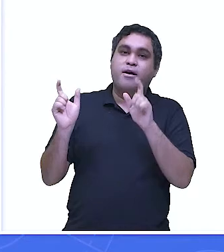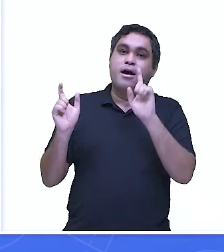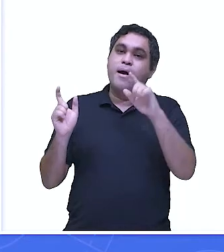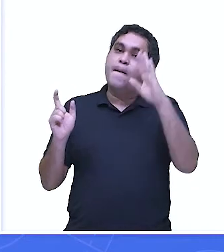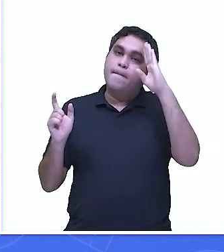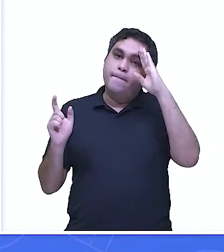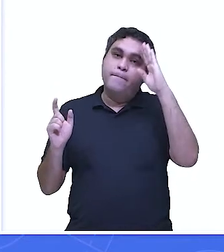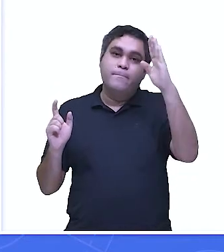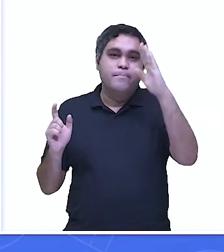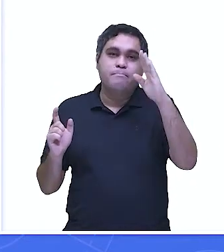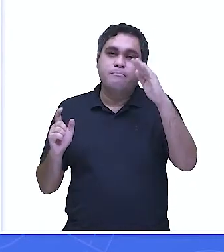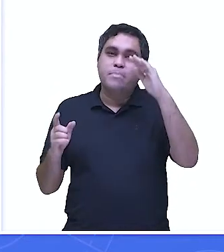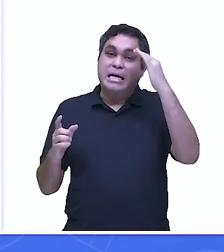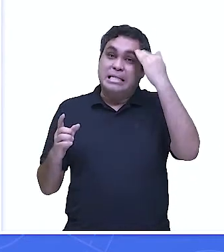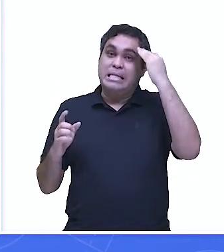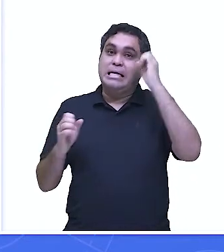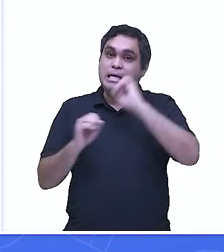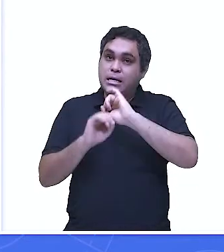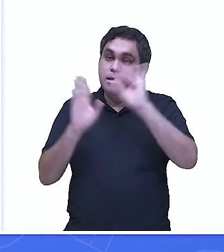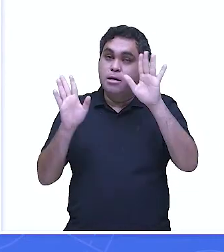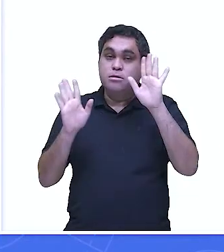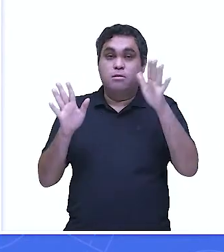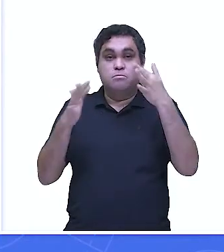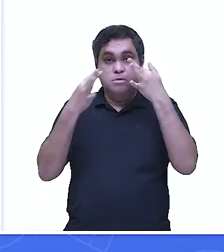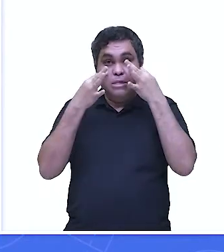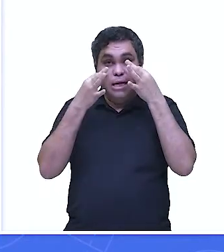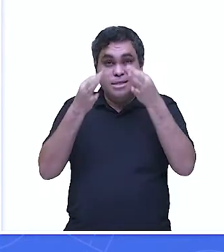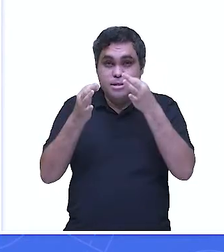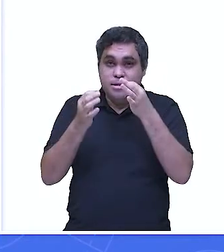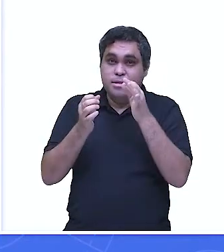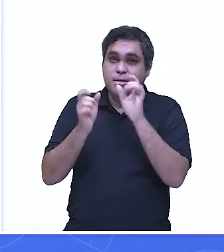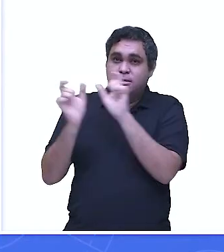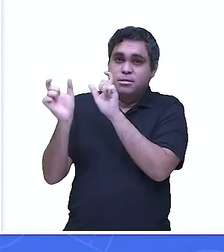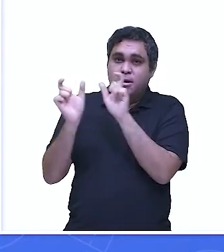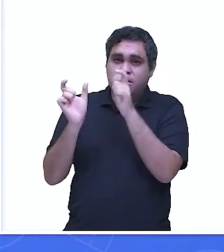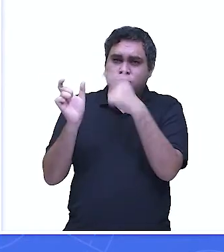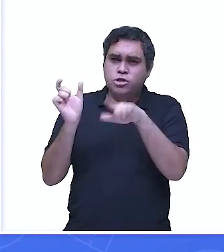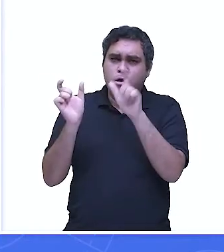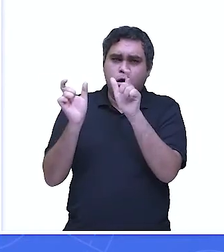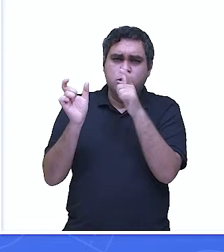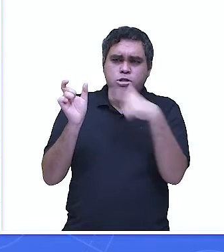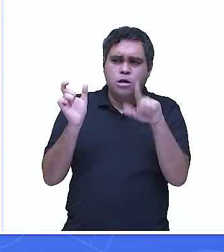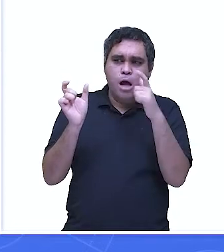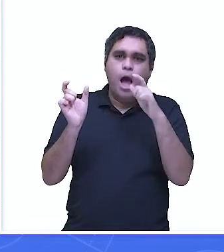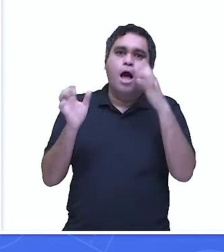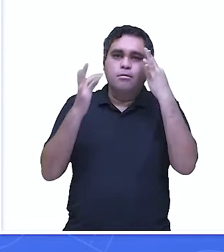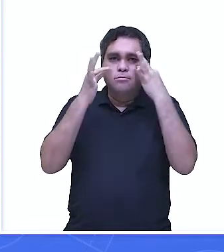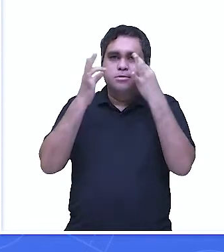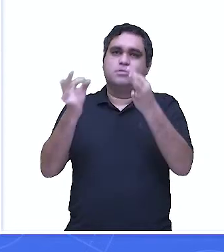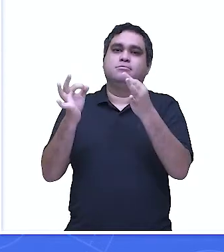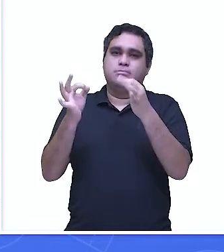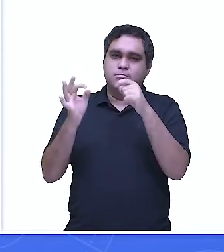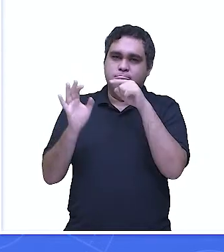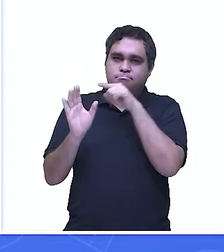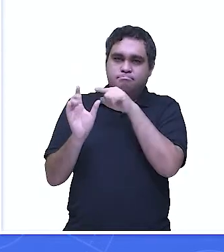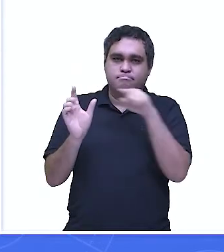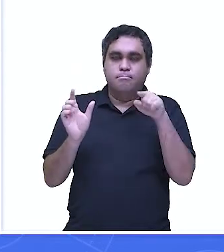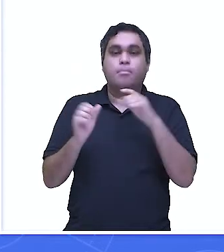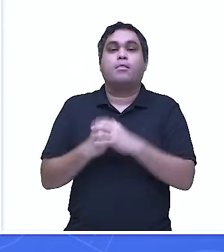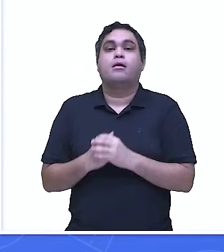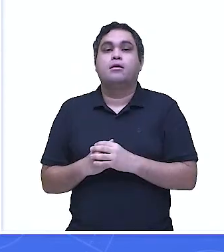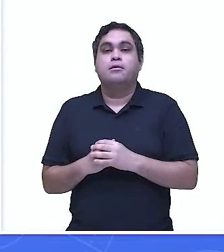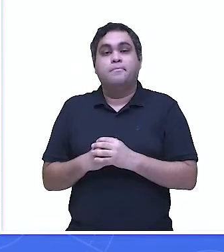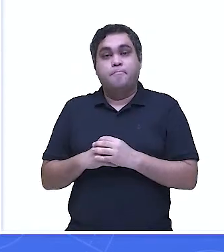palavra-chave do texto. Então, fiquem atentos ao uso das palavras repetidas no texto. E agora eu